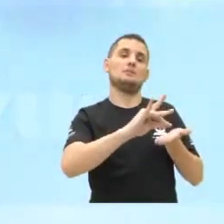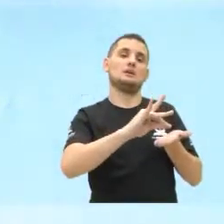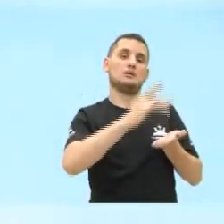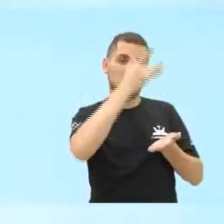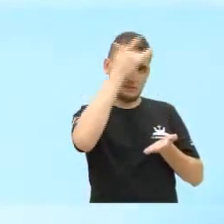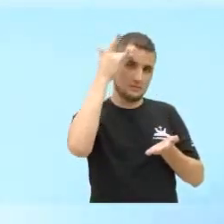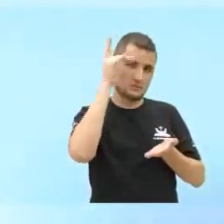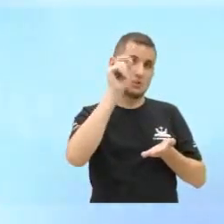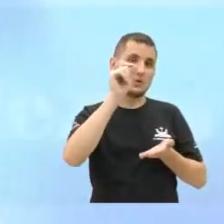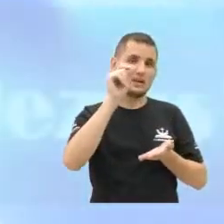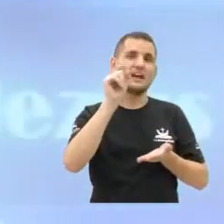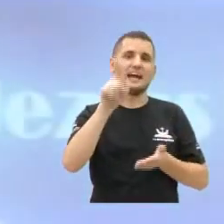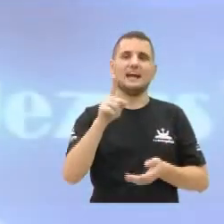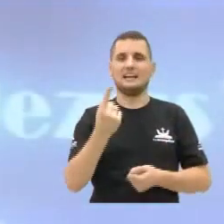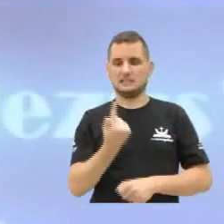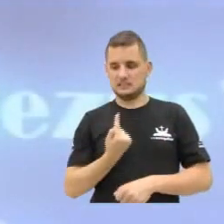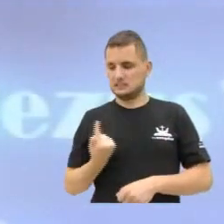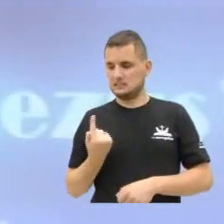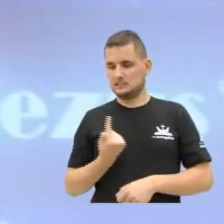homem esteja sozinho.